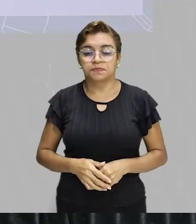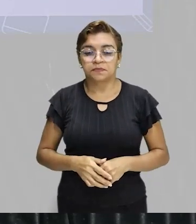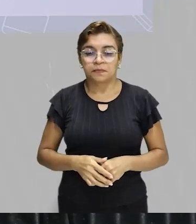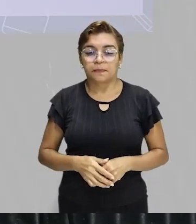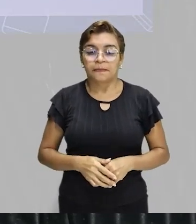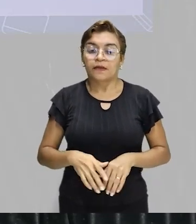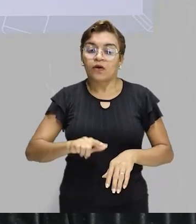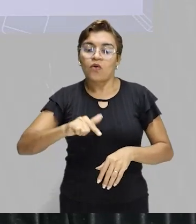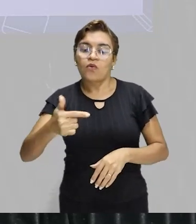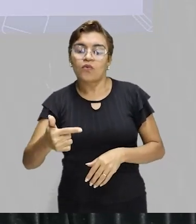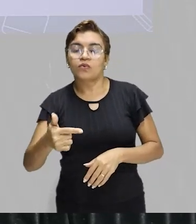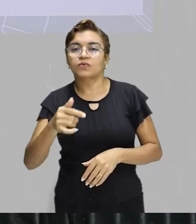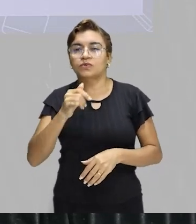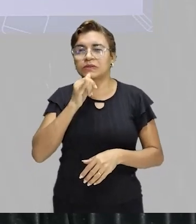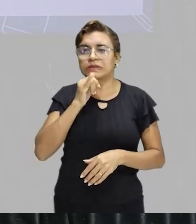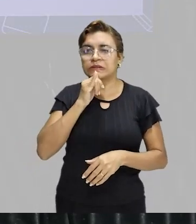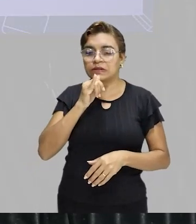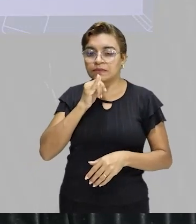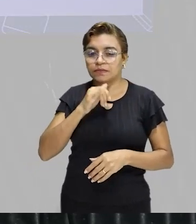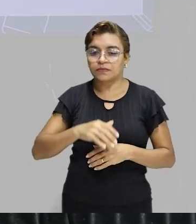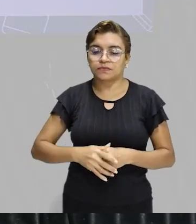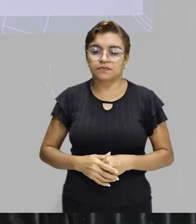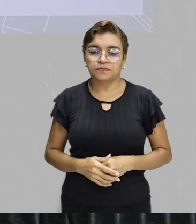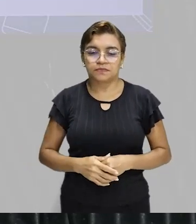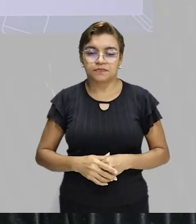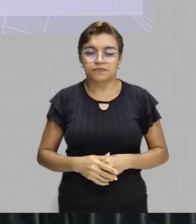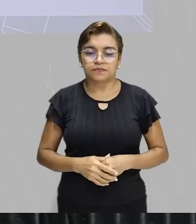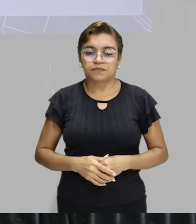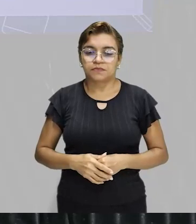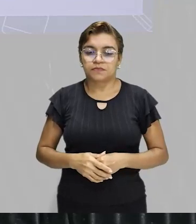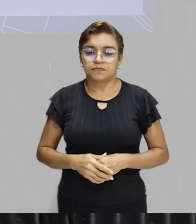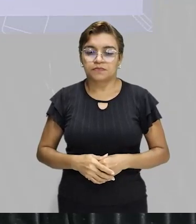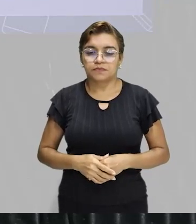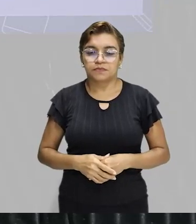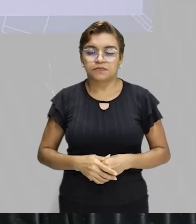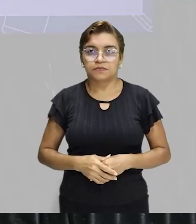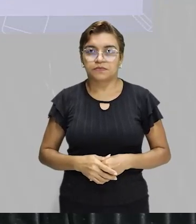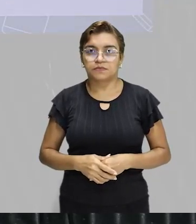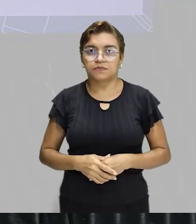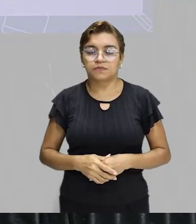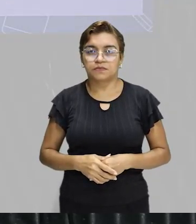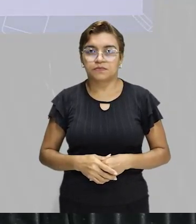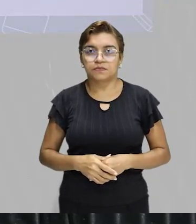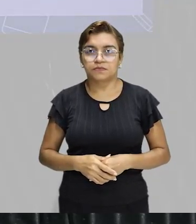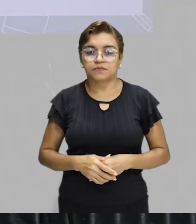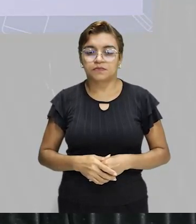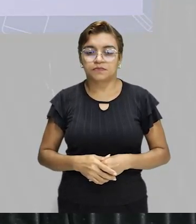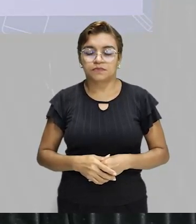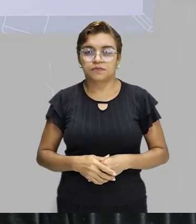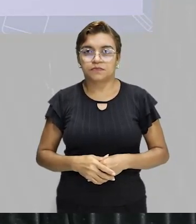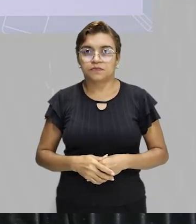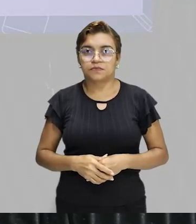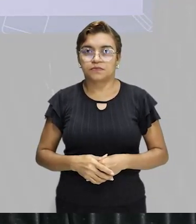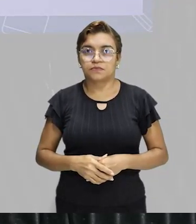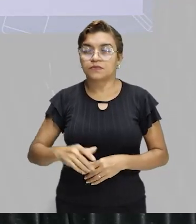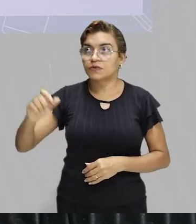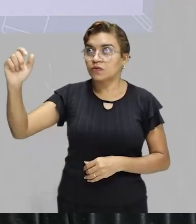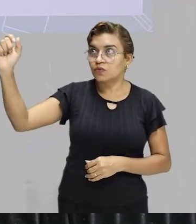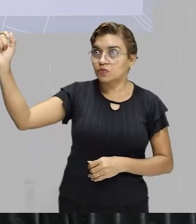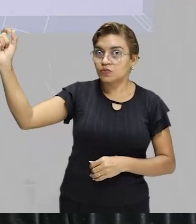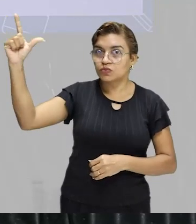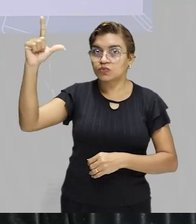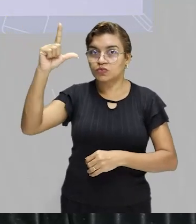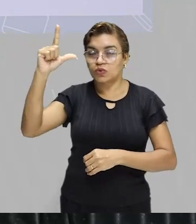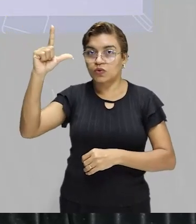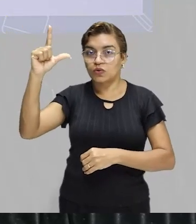de fato ou verdade universal. The sun rises in the east. O sol nasce